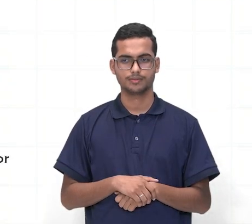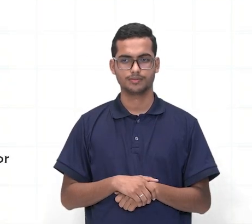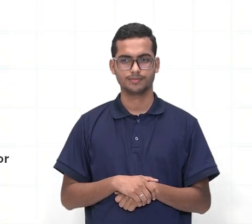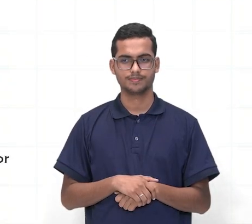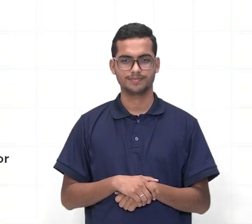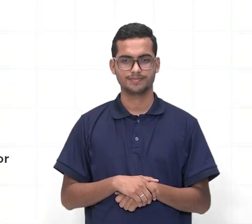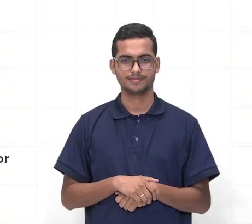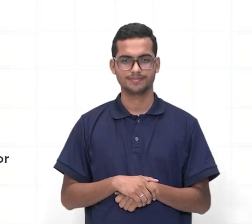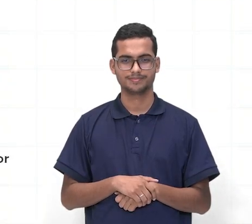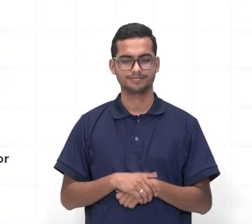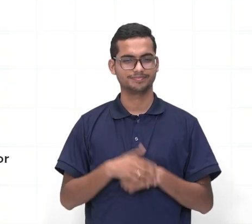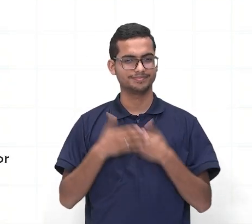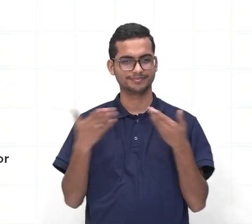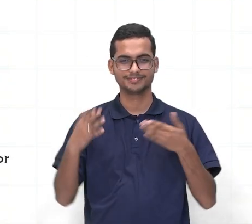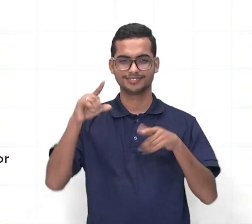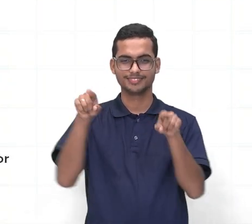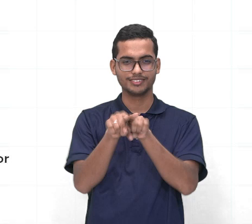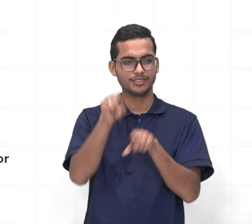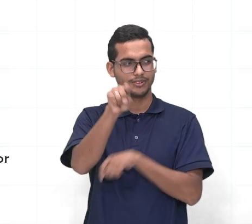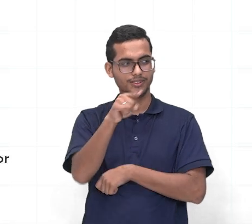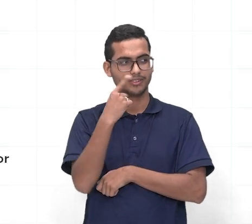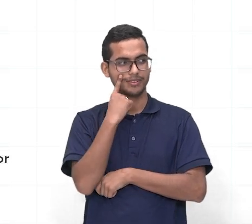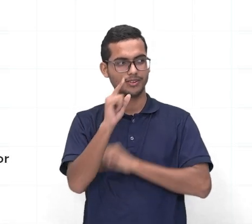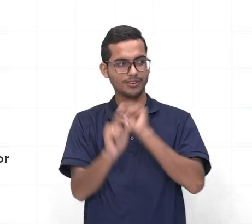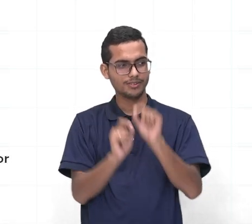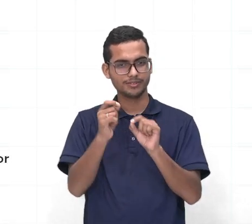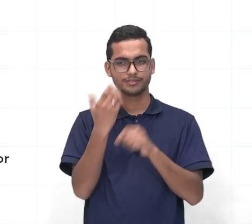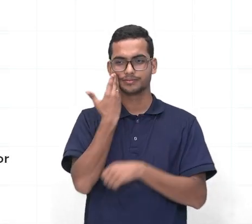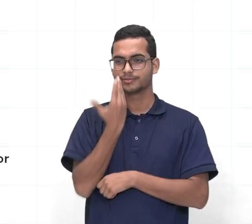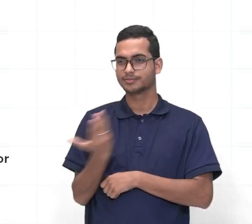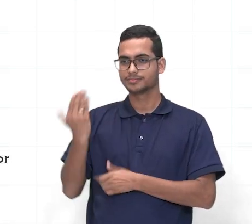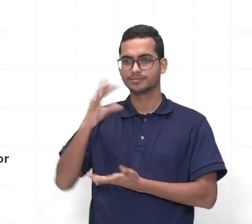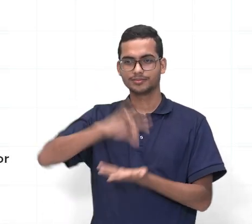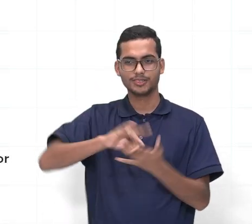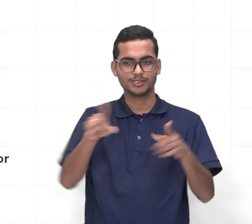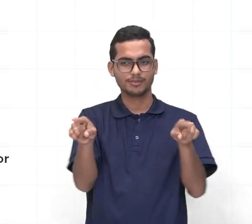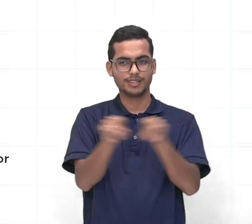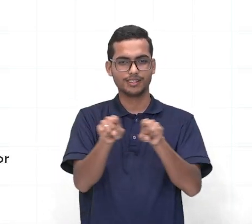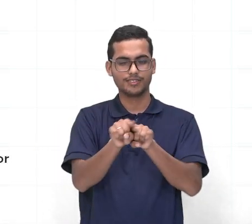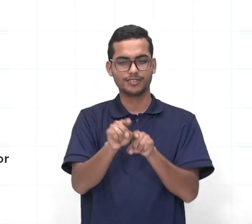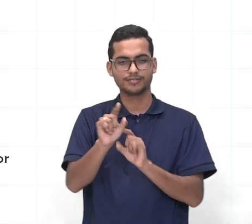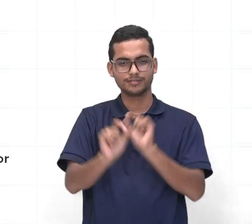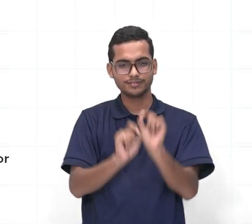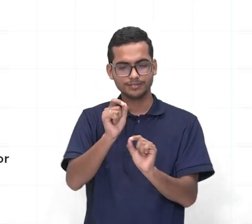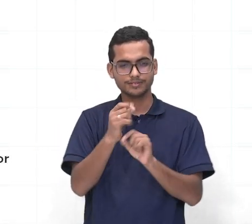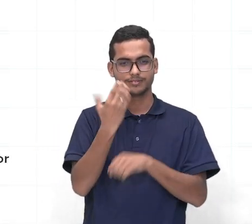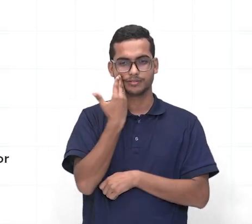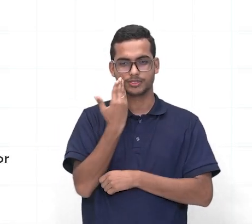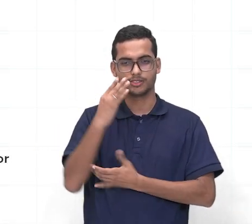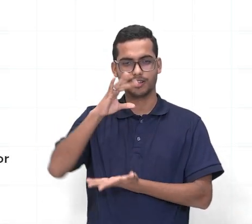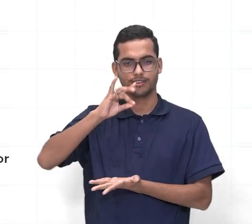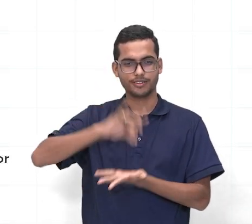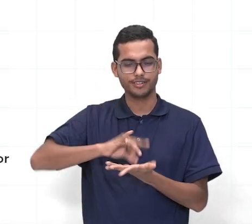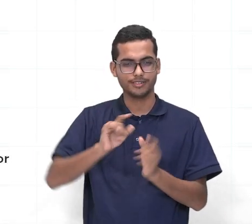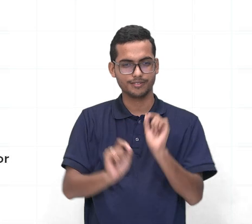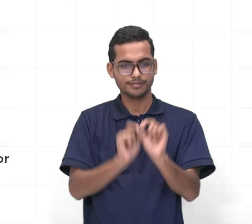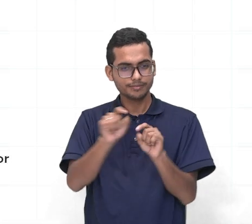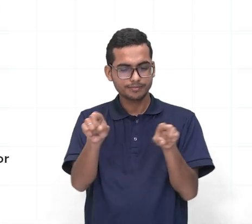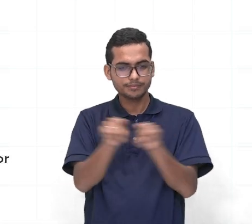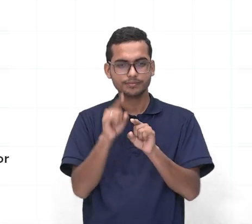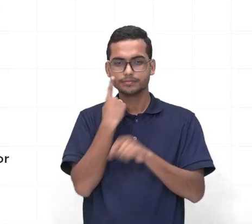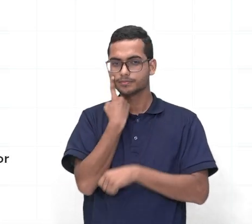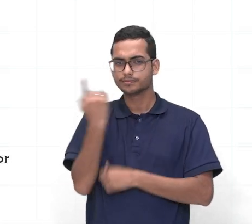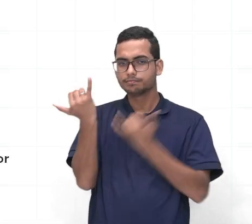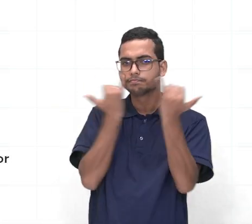isso, você vai guardar aí, né, essa informação. Endemia, por ser um termo novo, que